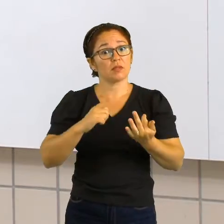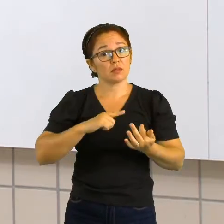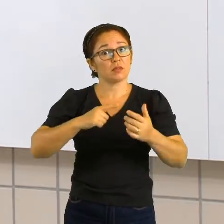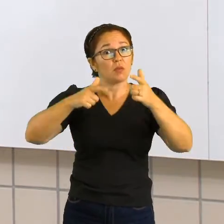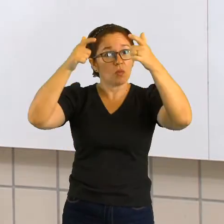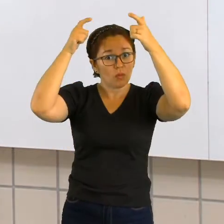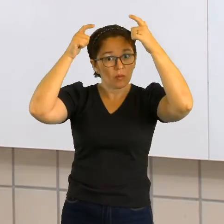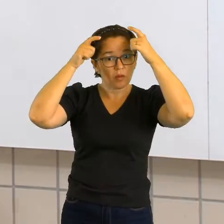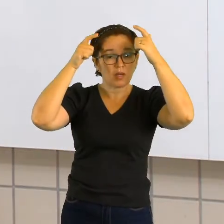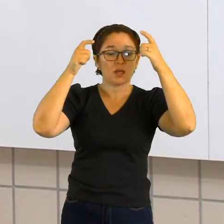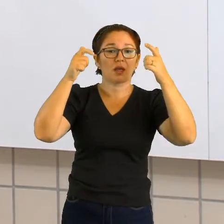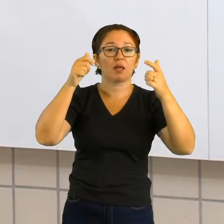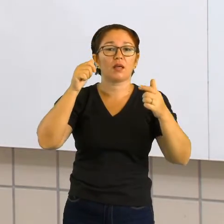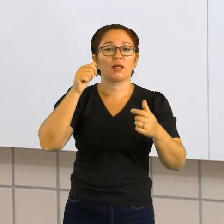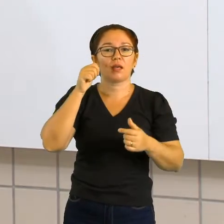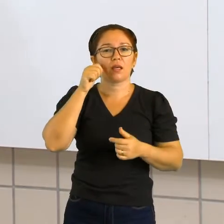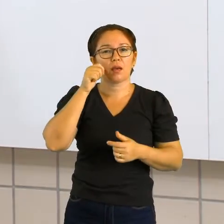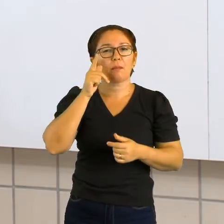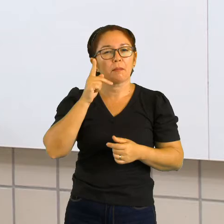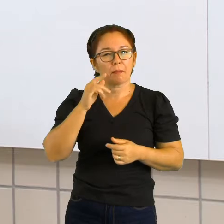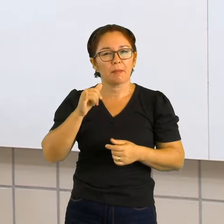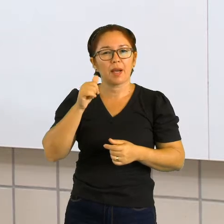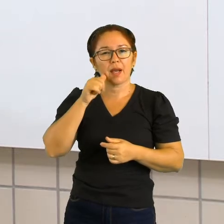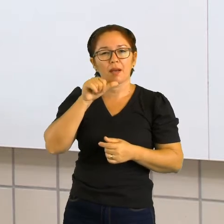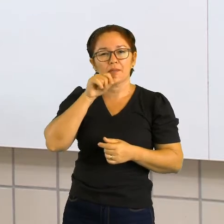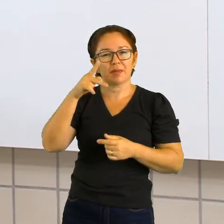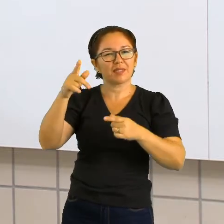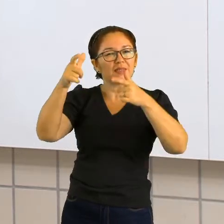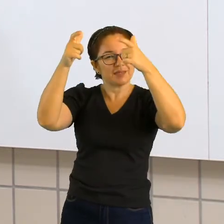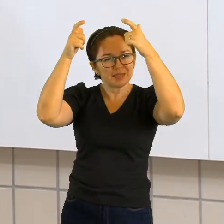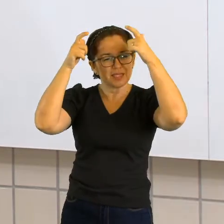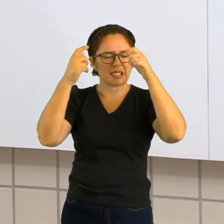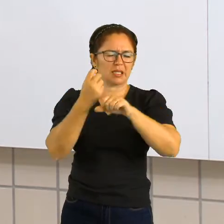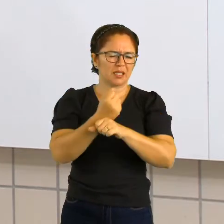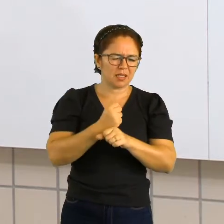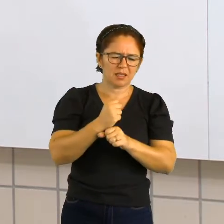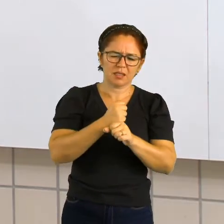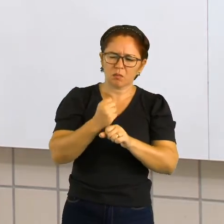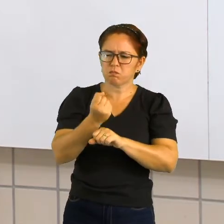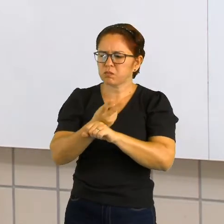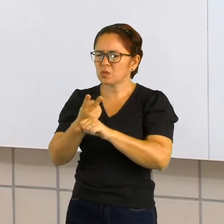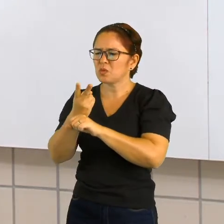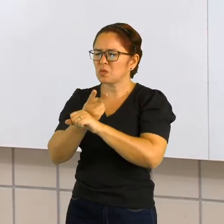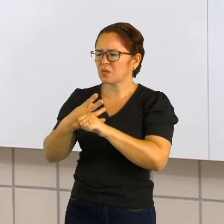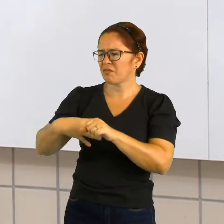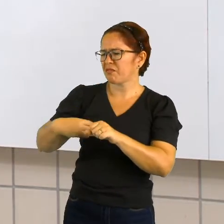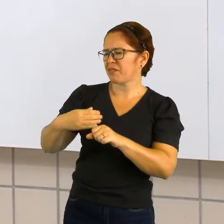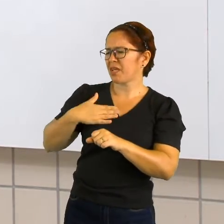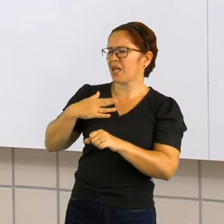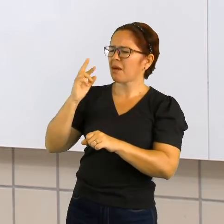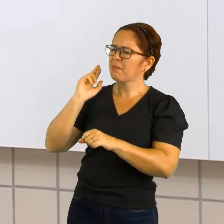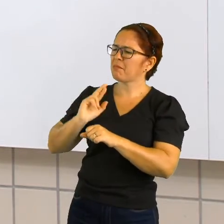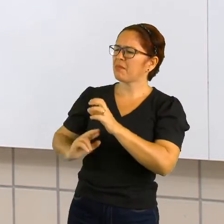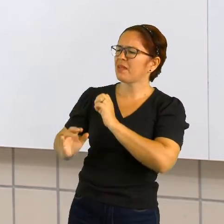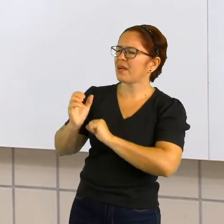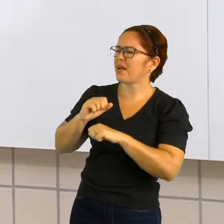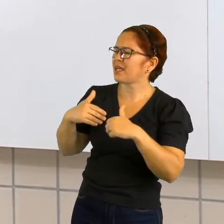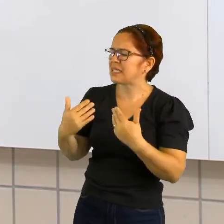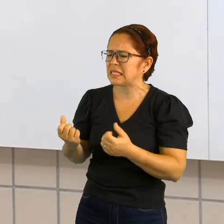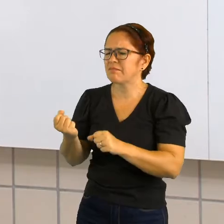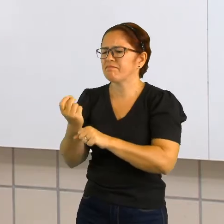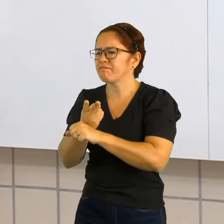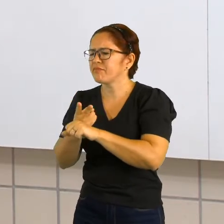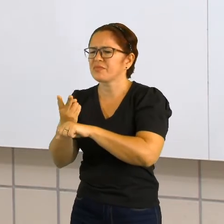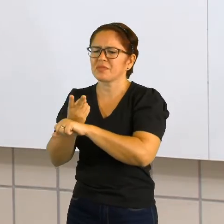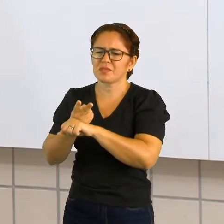essa rainha procuravam a Rapunzel há vários anos, né, tal, e todos, no dia do aniversário dela, eles faziam